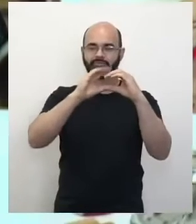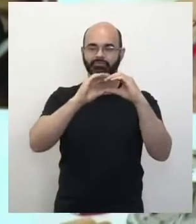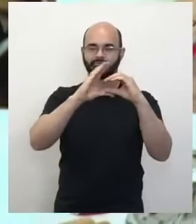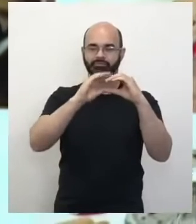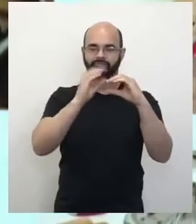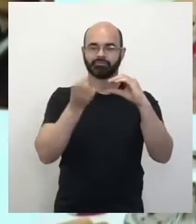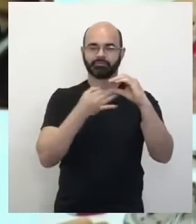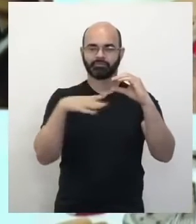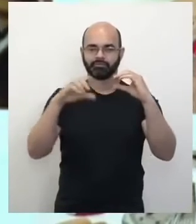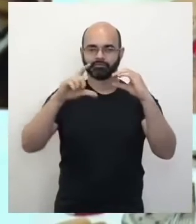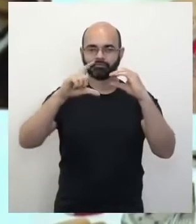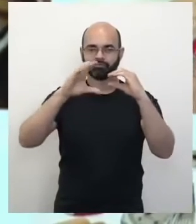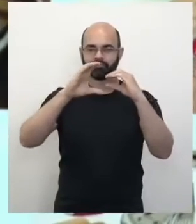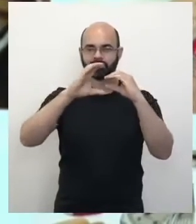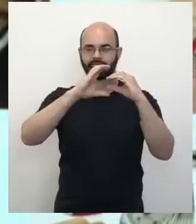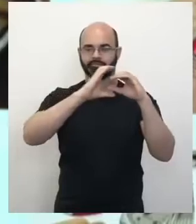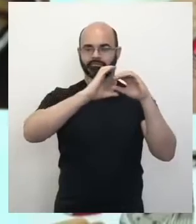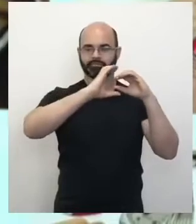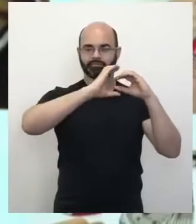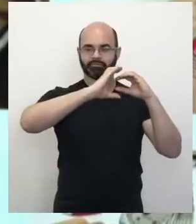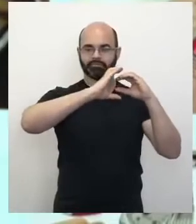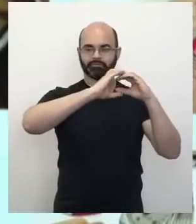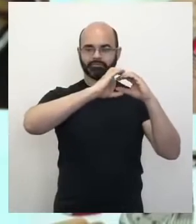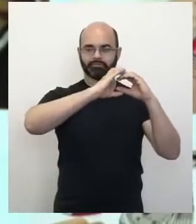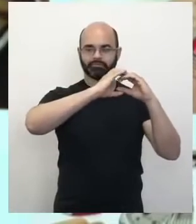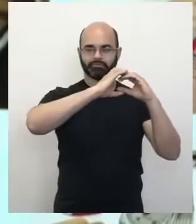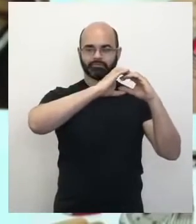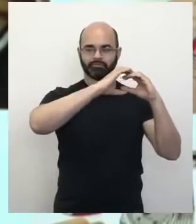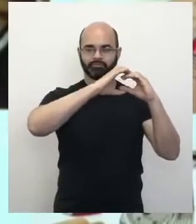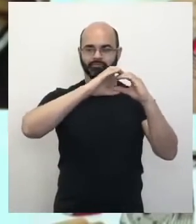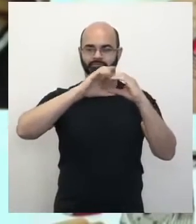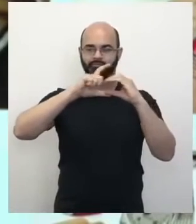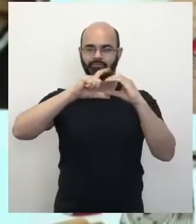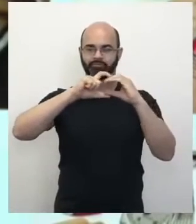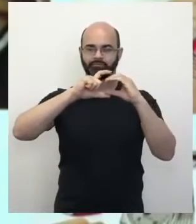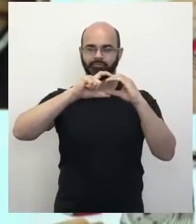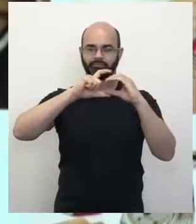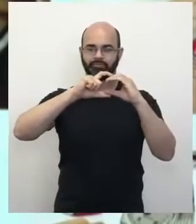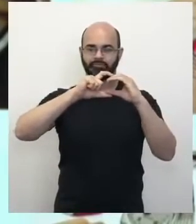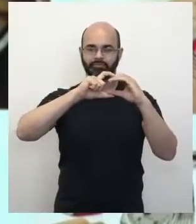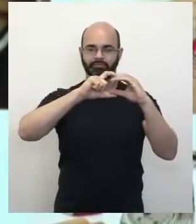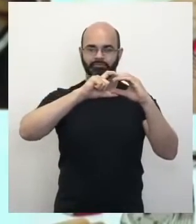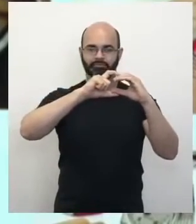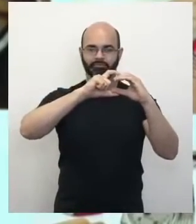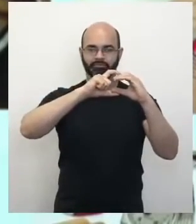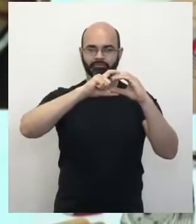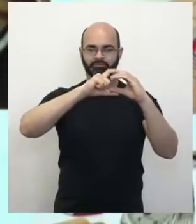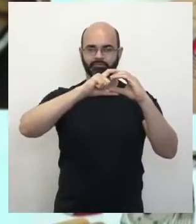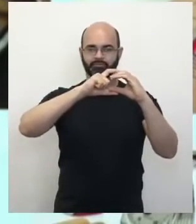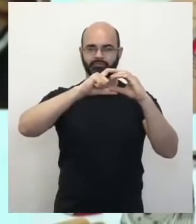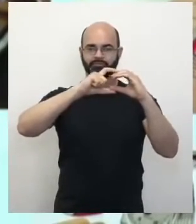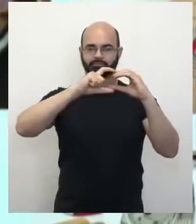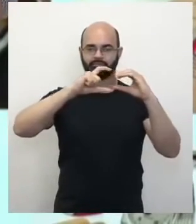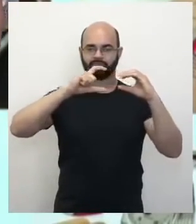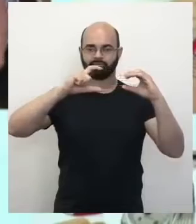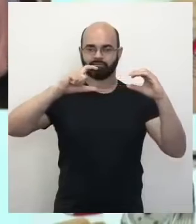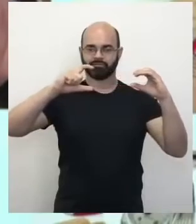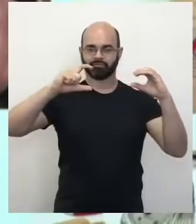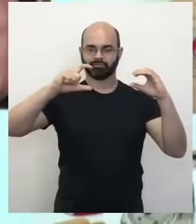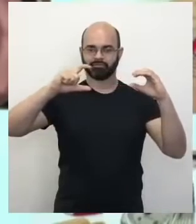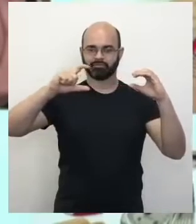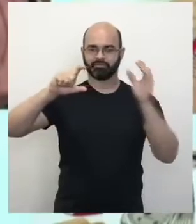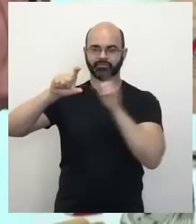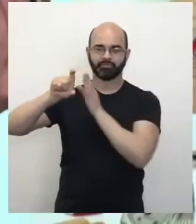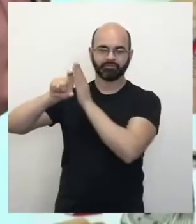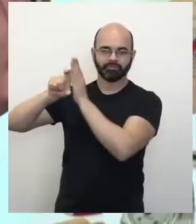que legal, ó. Eu abraço o microfone como se fosse um alicatezinho, ó. E aí eu já posso ler a medida aqui do lado. Aqui no